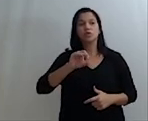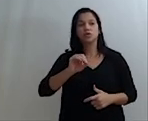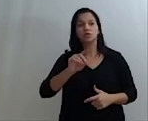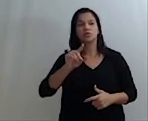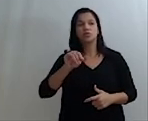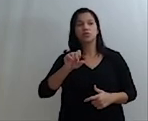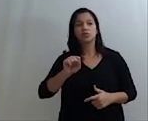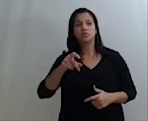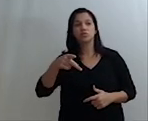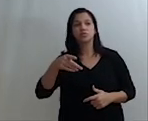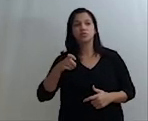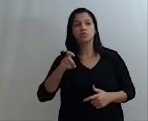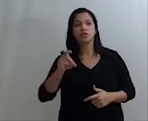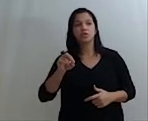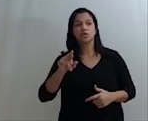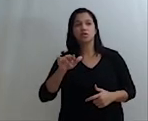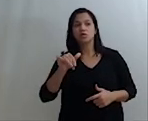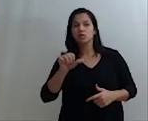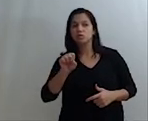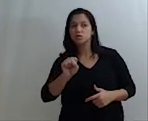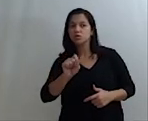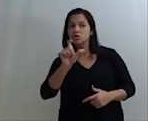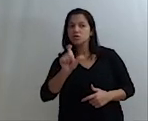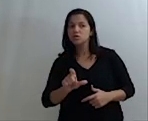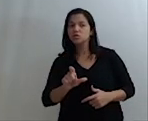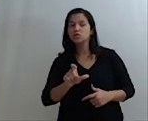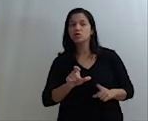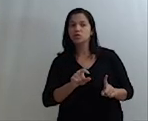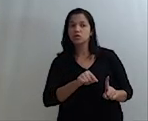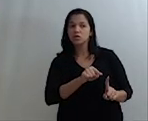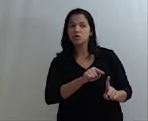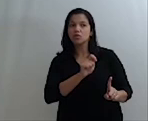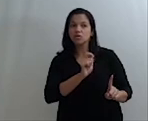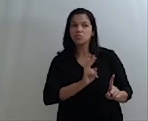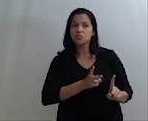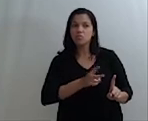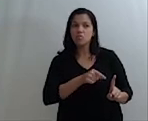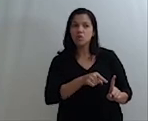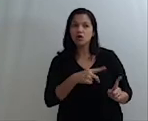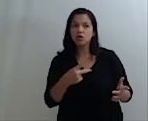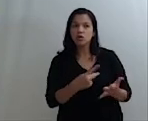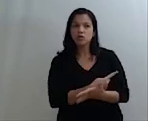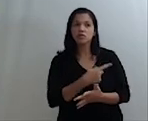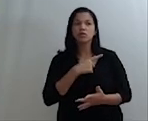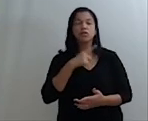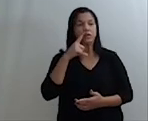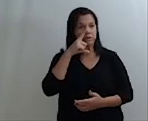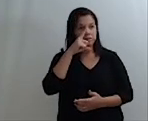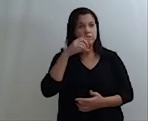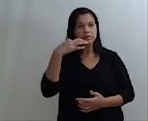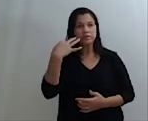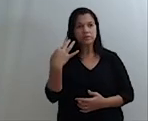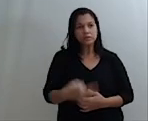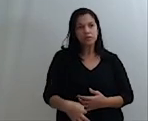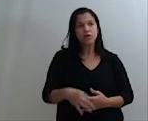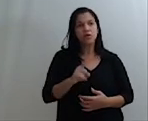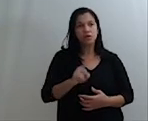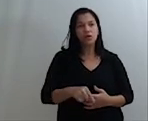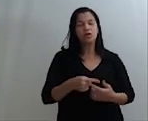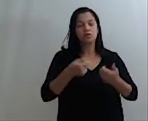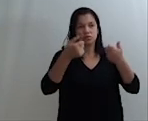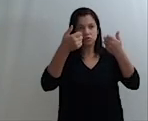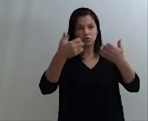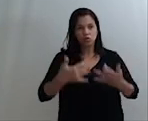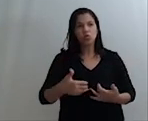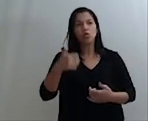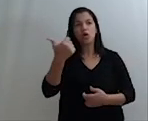fato de que o delito supostamente perpetrado pelo paciente em Concurso de Agentes detém gravidade concreta os fatos trazidos à análise indicam